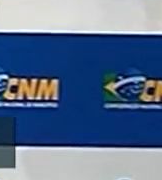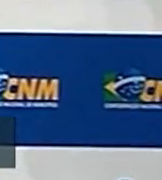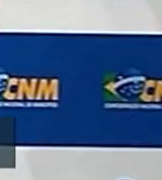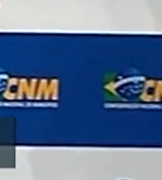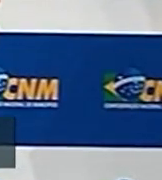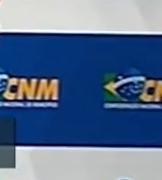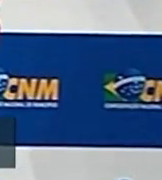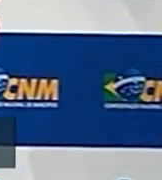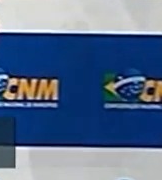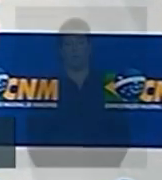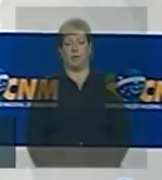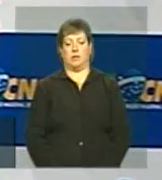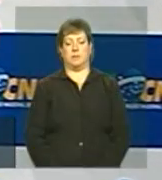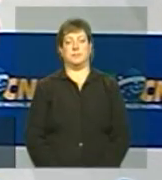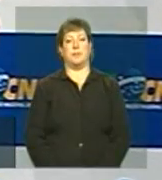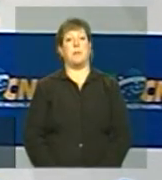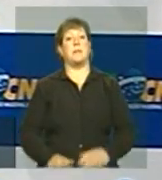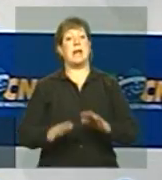Mas